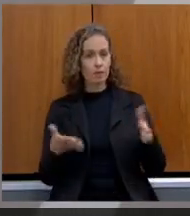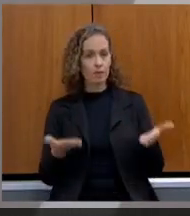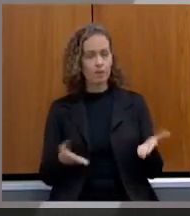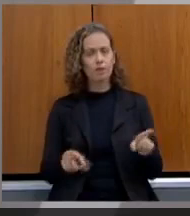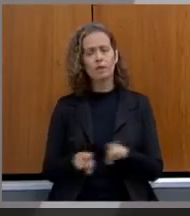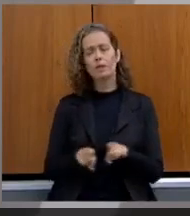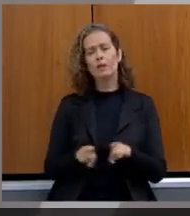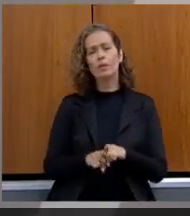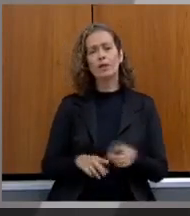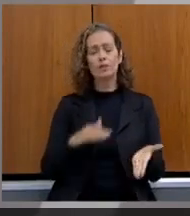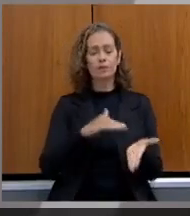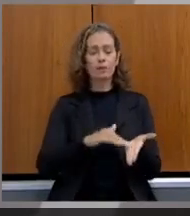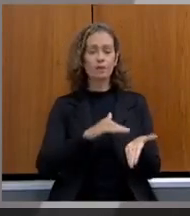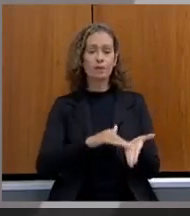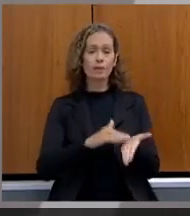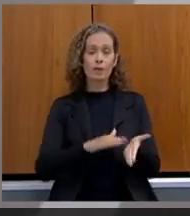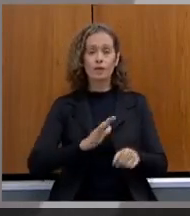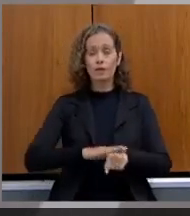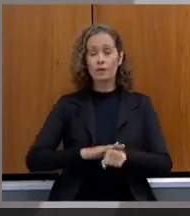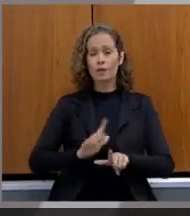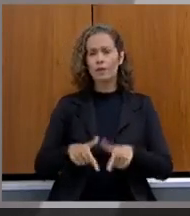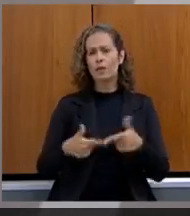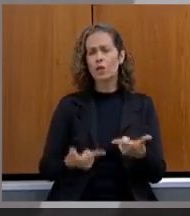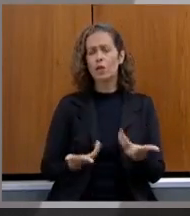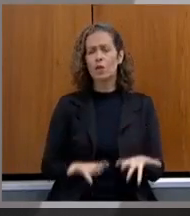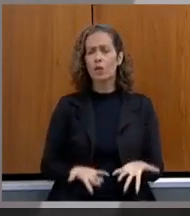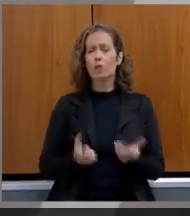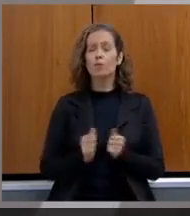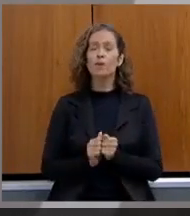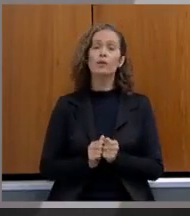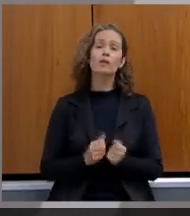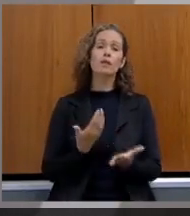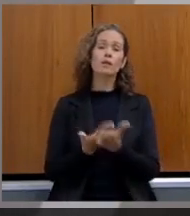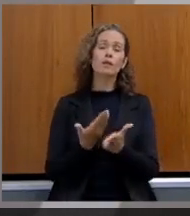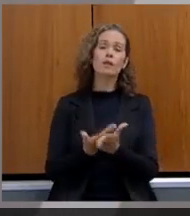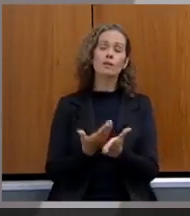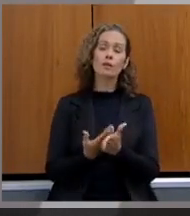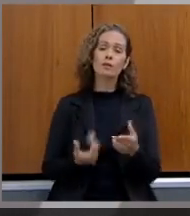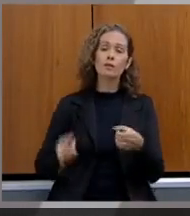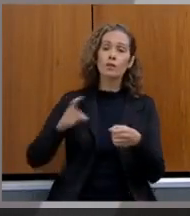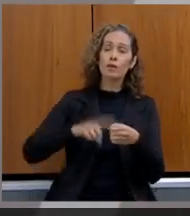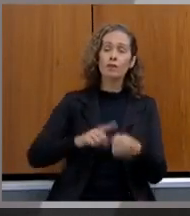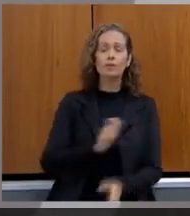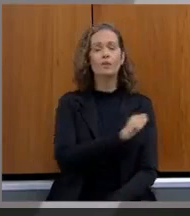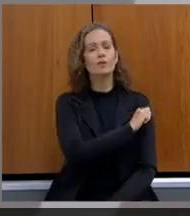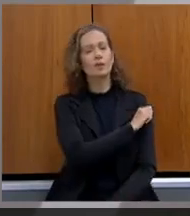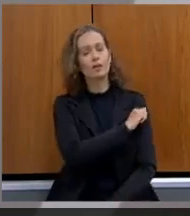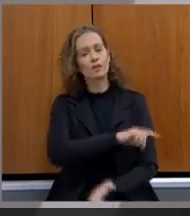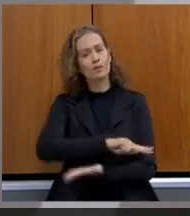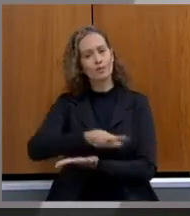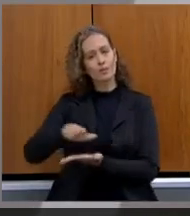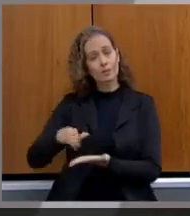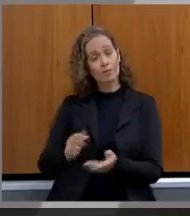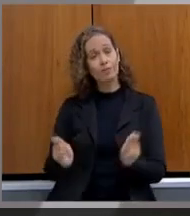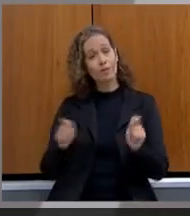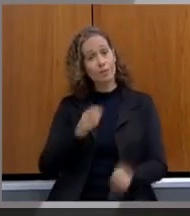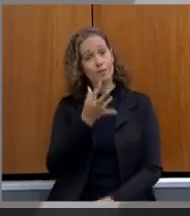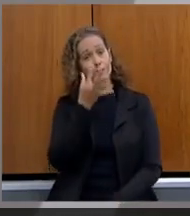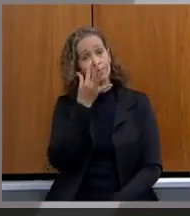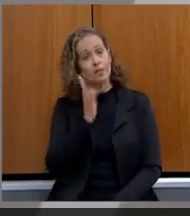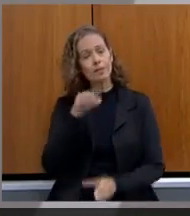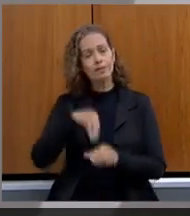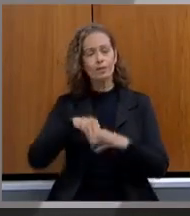que a secretaria criou para que essas obras retornassem e os nossos alunos tivessem condições dentro das suas escolas